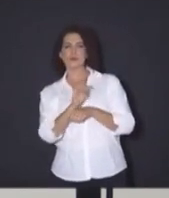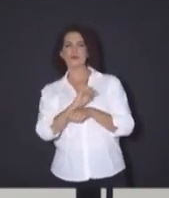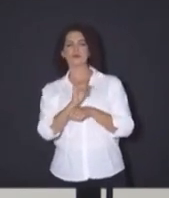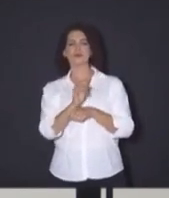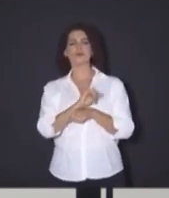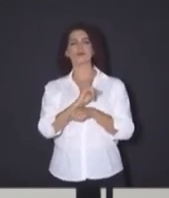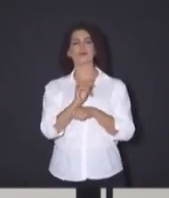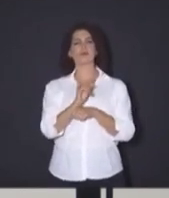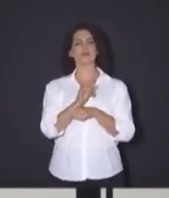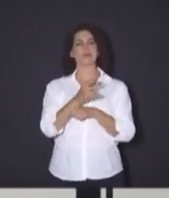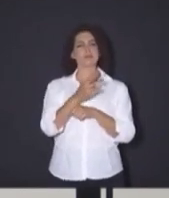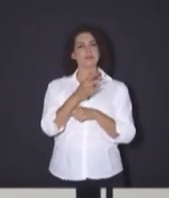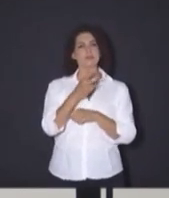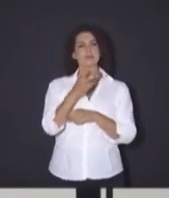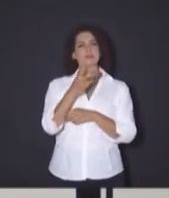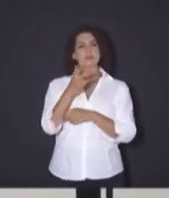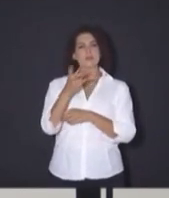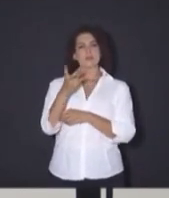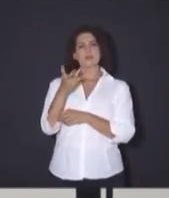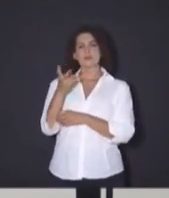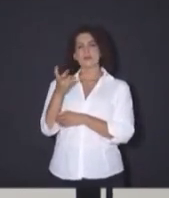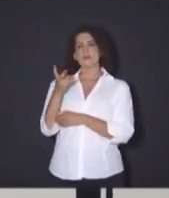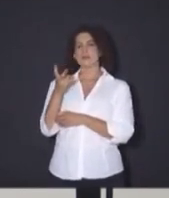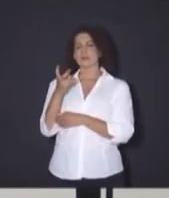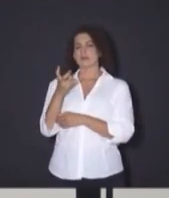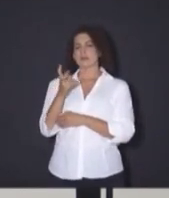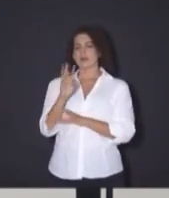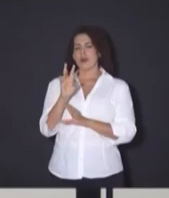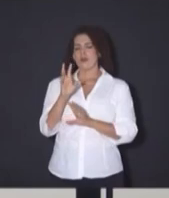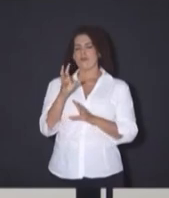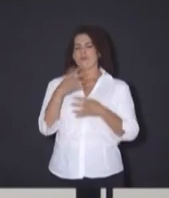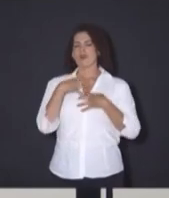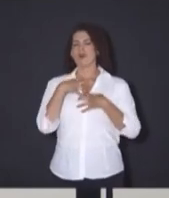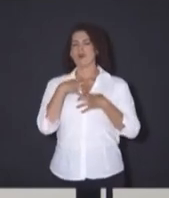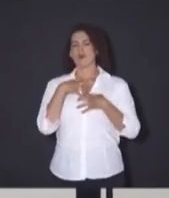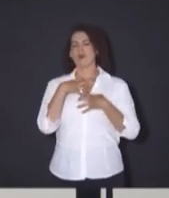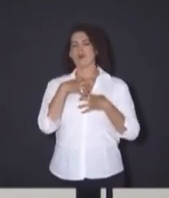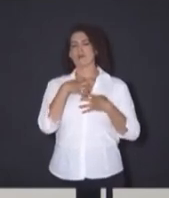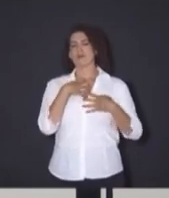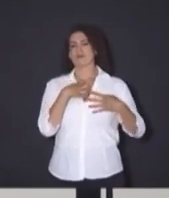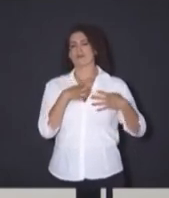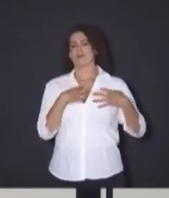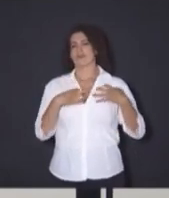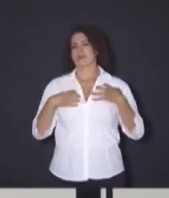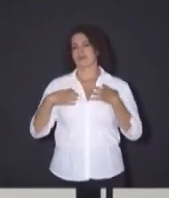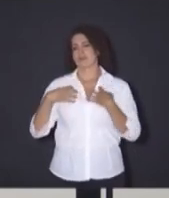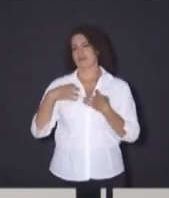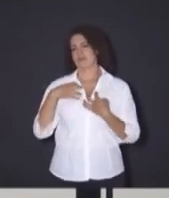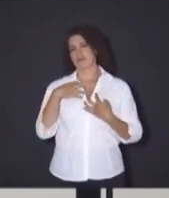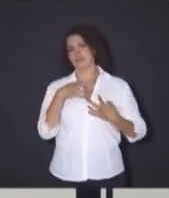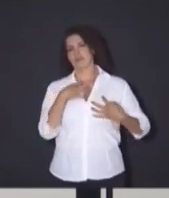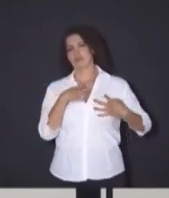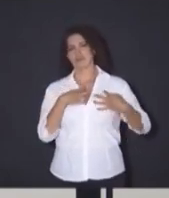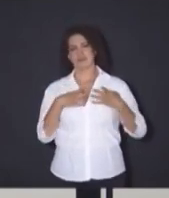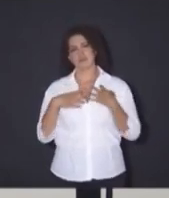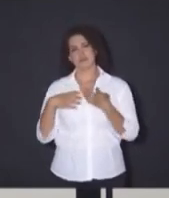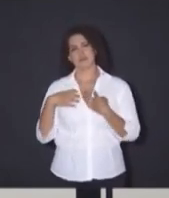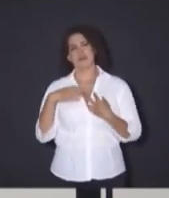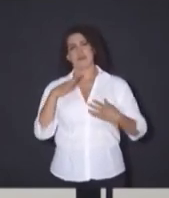e que mexem comigo, bolem comigo e me deixam, às